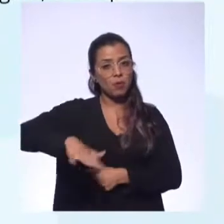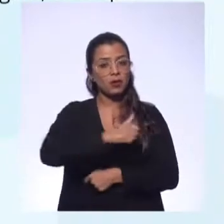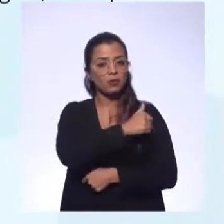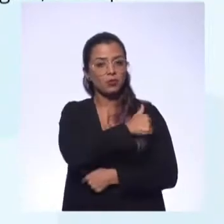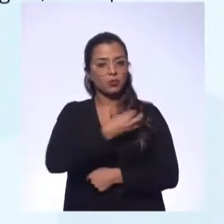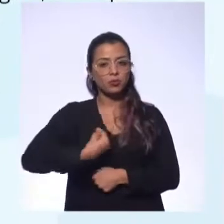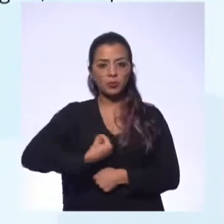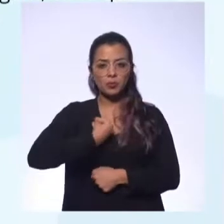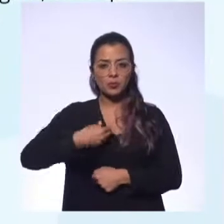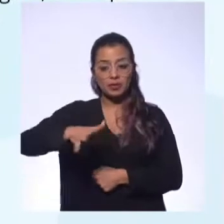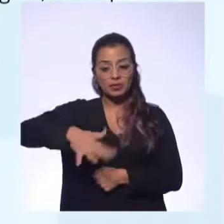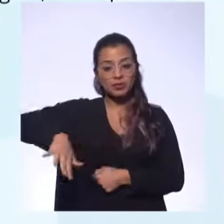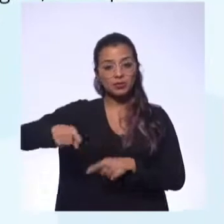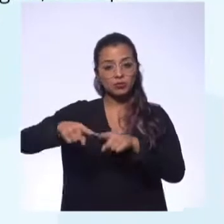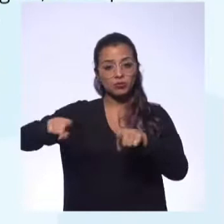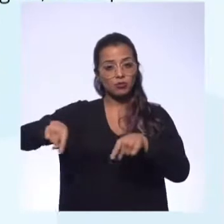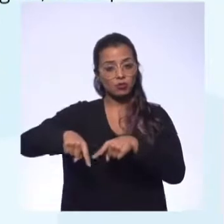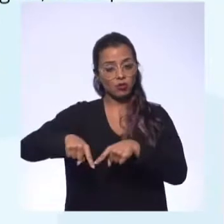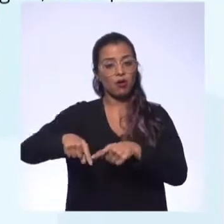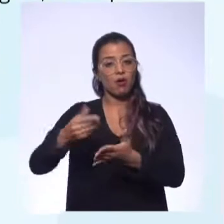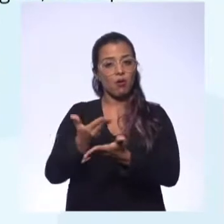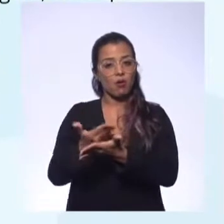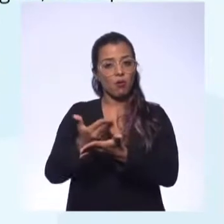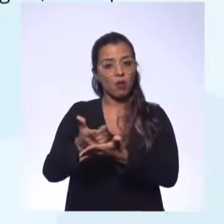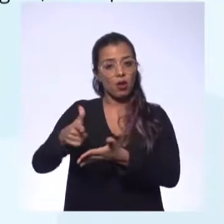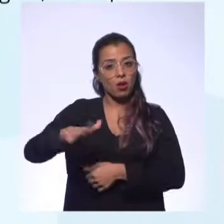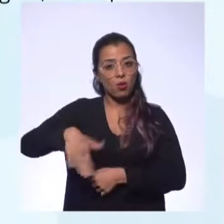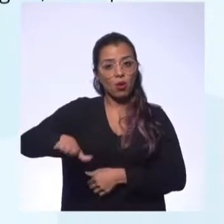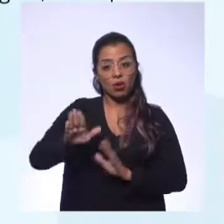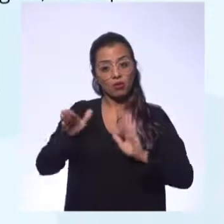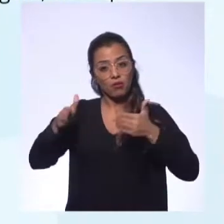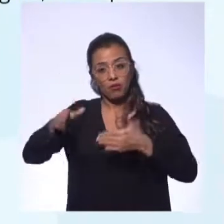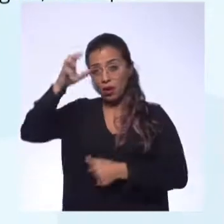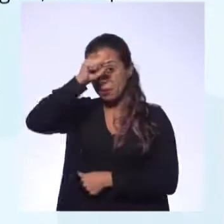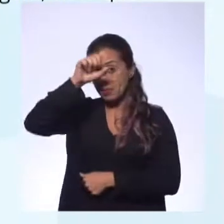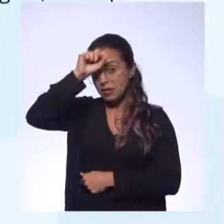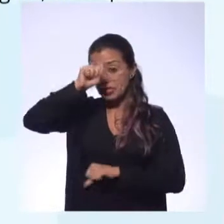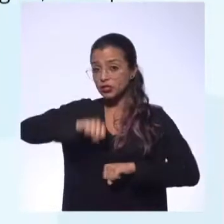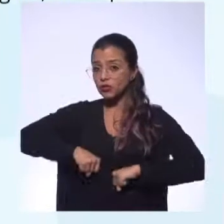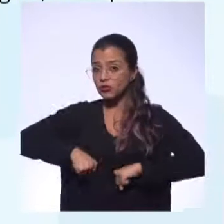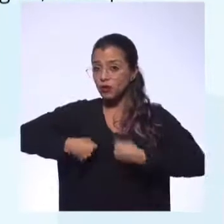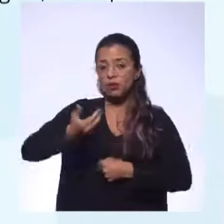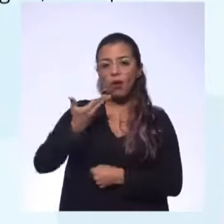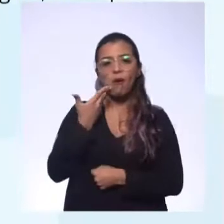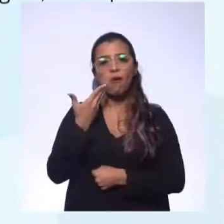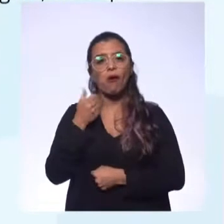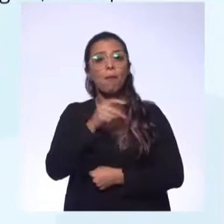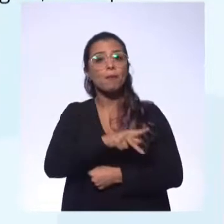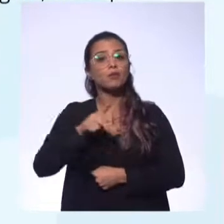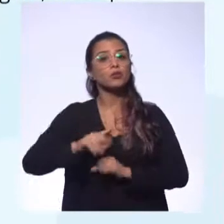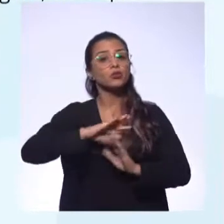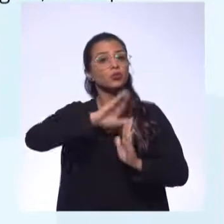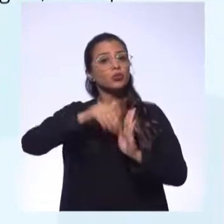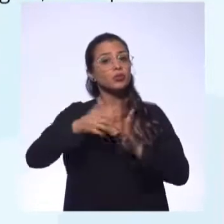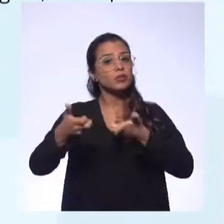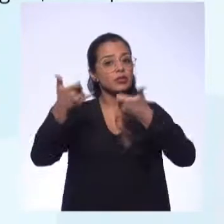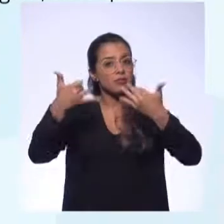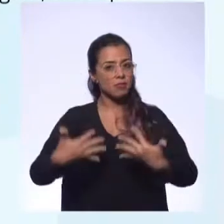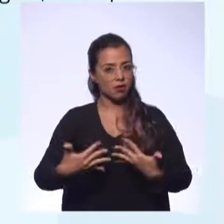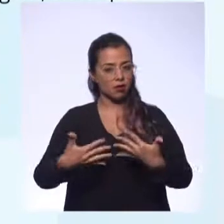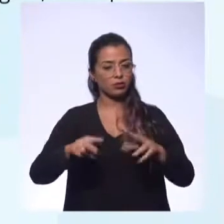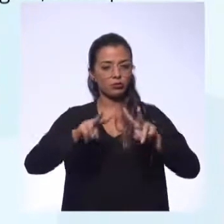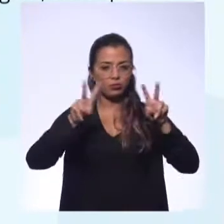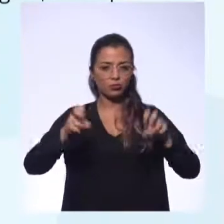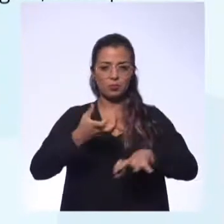sala de aula é um local de aprendizagem, onde o discente deve se esforçar ao máximo para extrair do professor os conhecimentos da matéria.